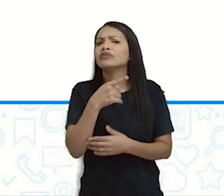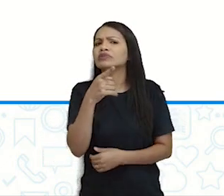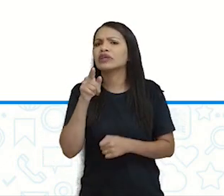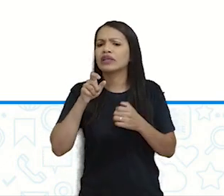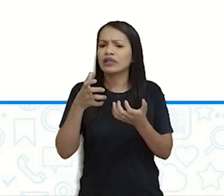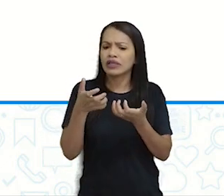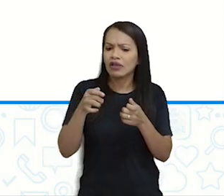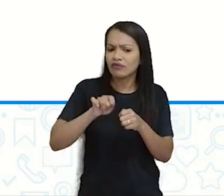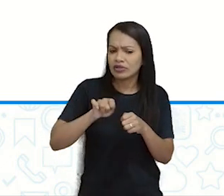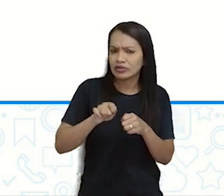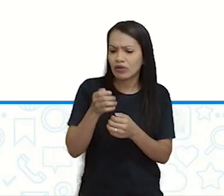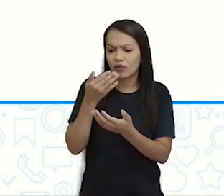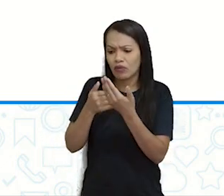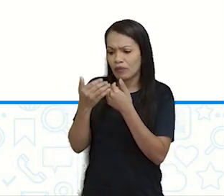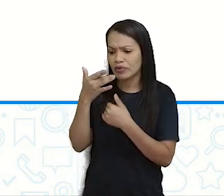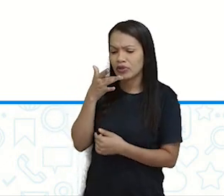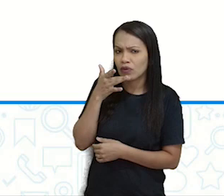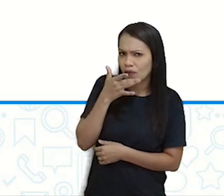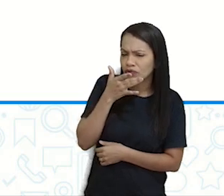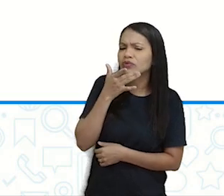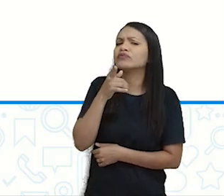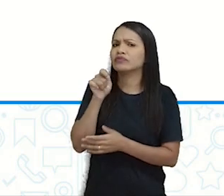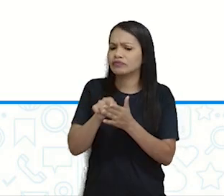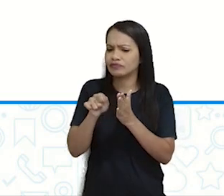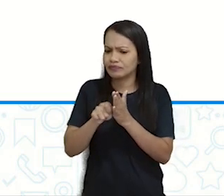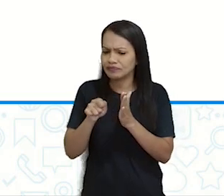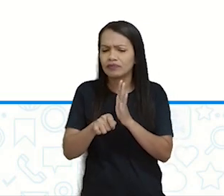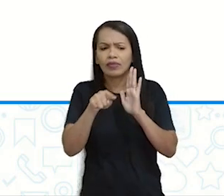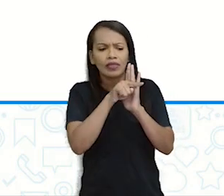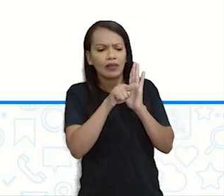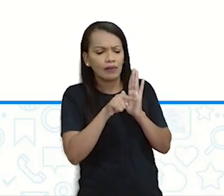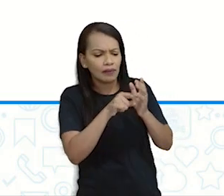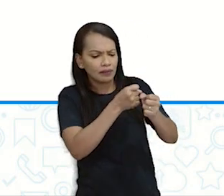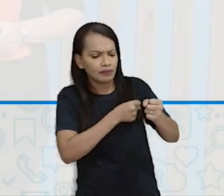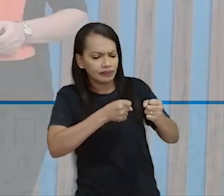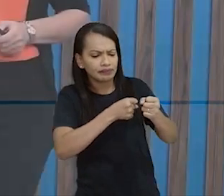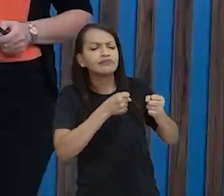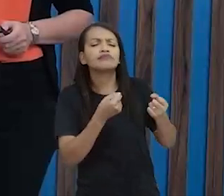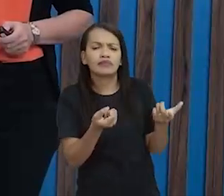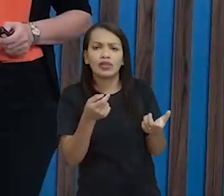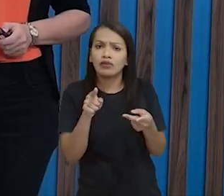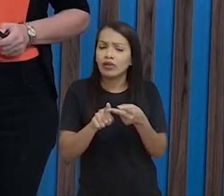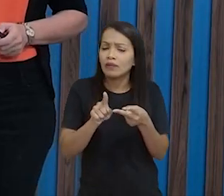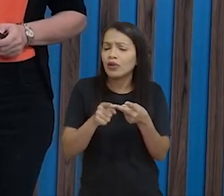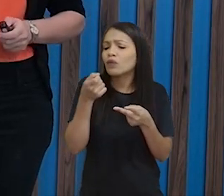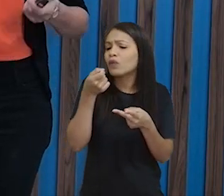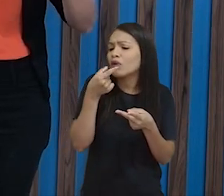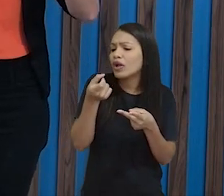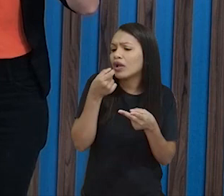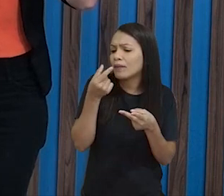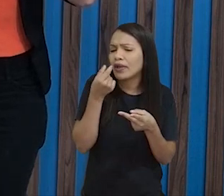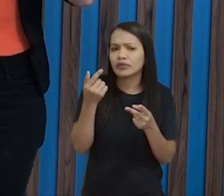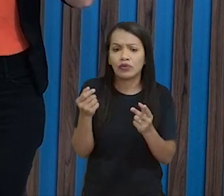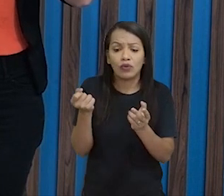fazer uma comida gostosa, você utiliza o gênero textual receita. Quando você precisa tomar um remédio, quando compra